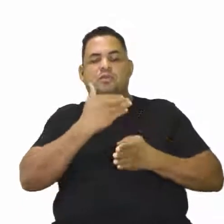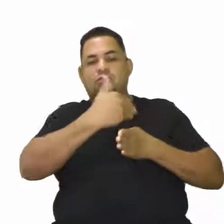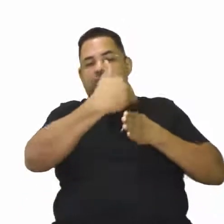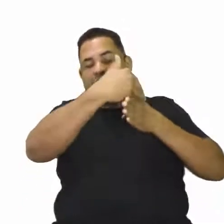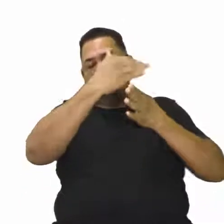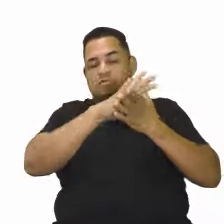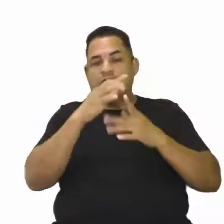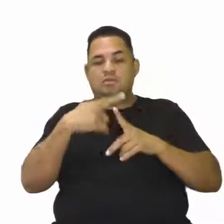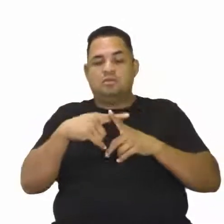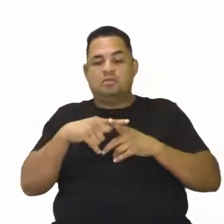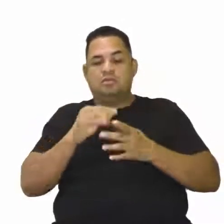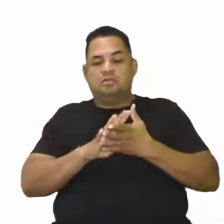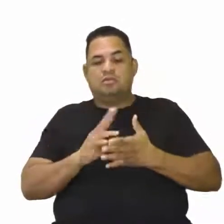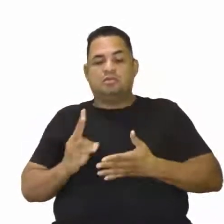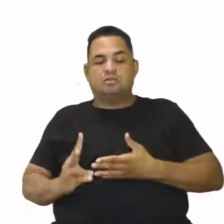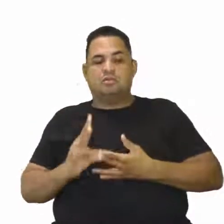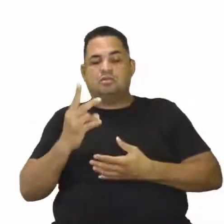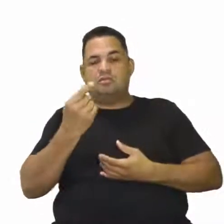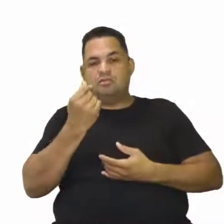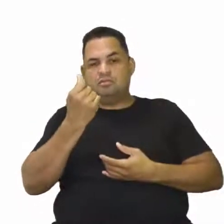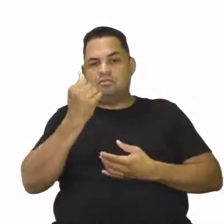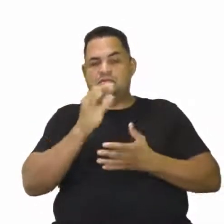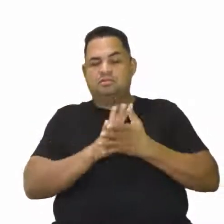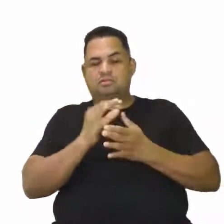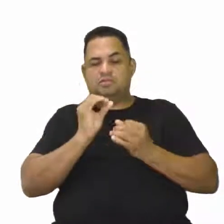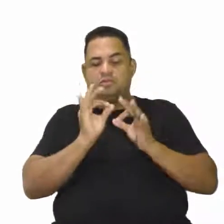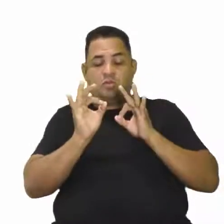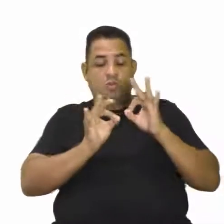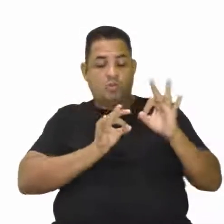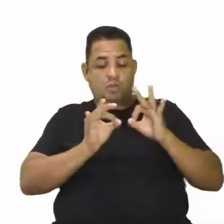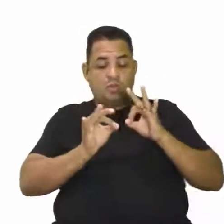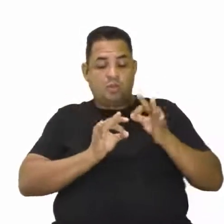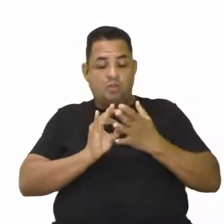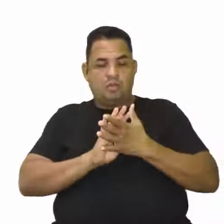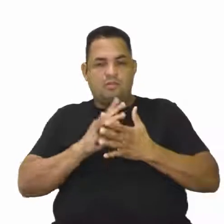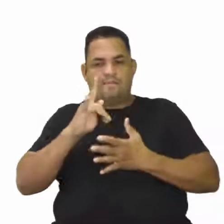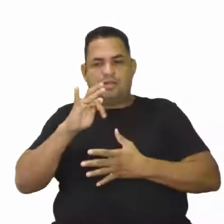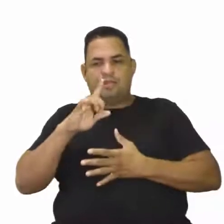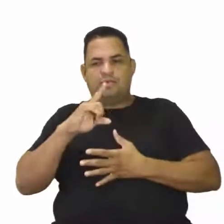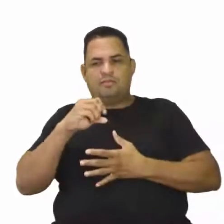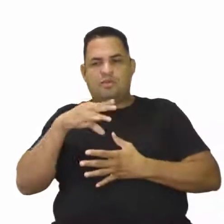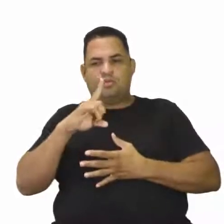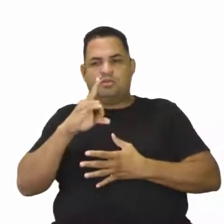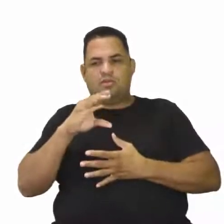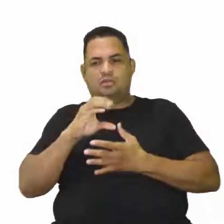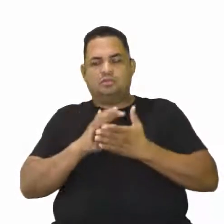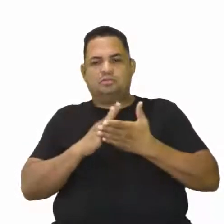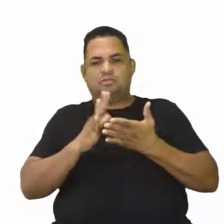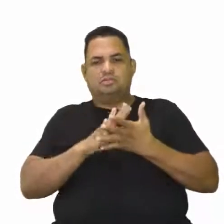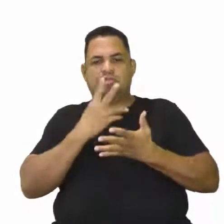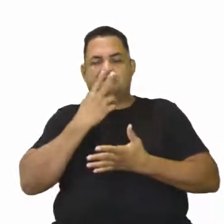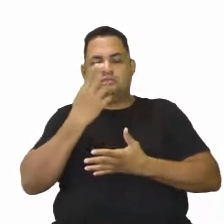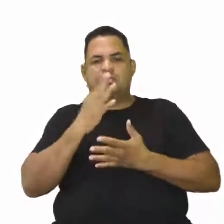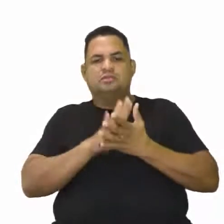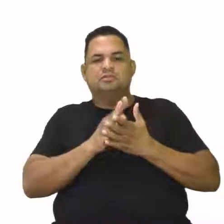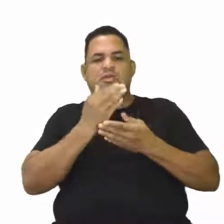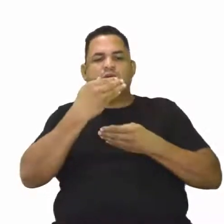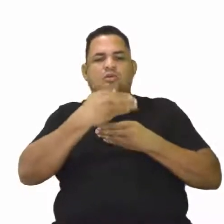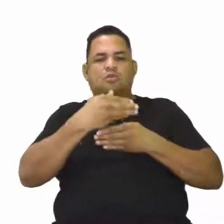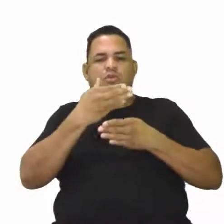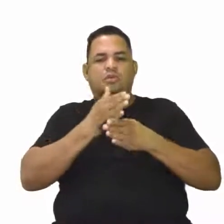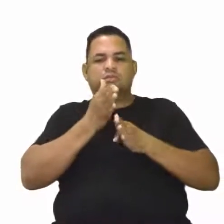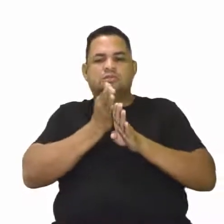valor exato dos pré-moldados. Com o pré-moldado, como é, entre aspas, parecendo um Lego para